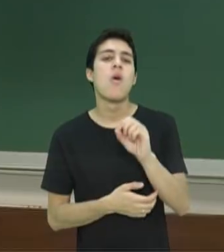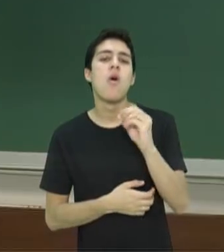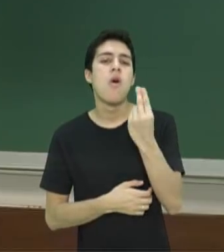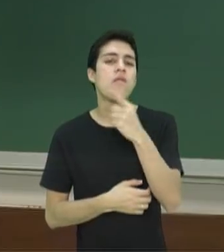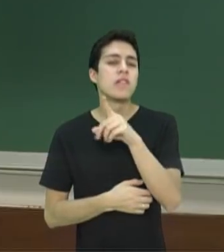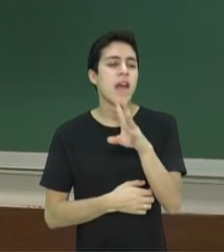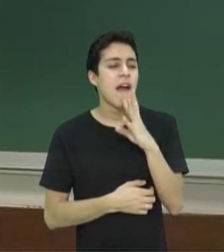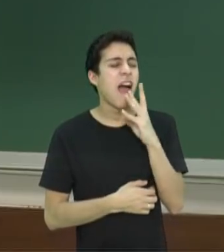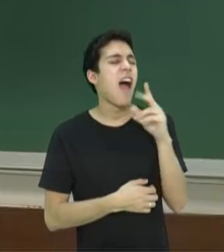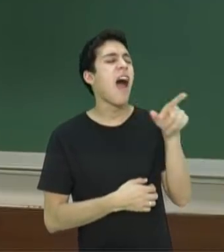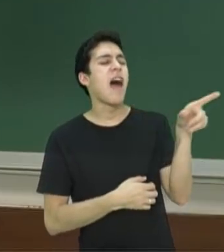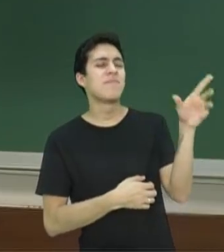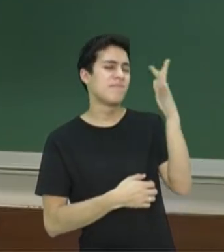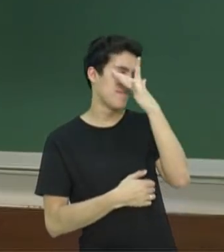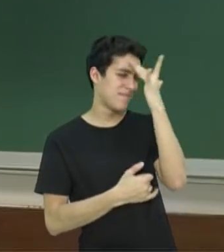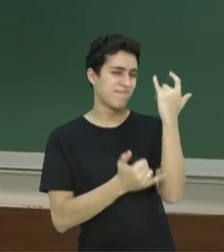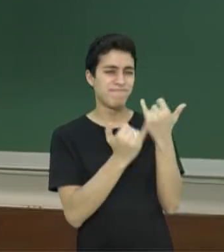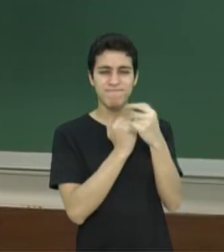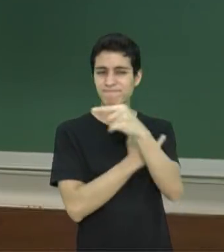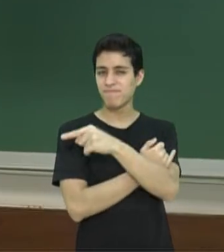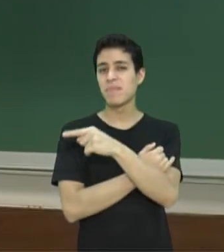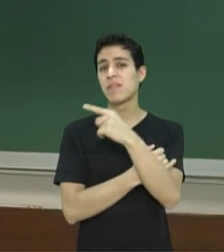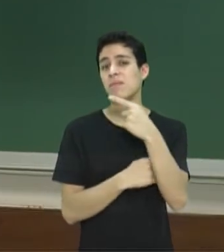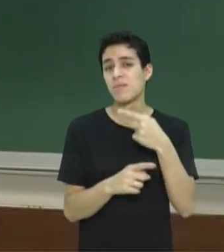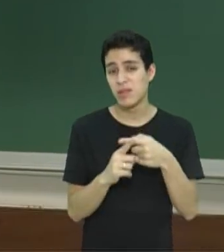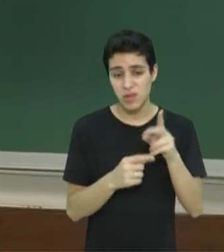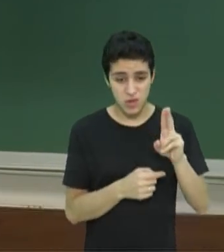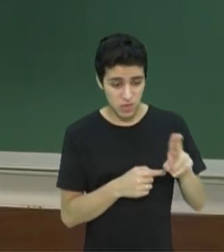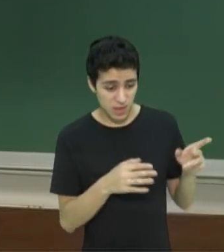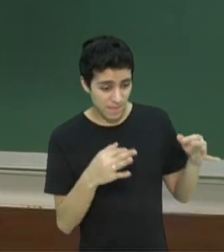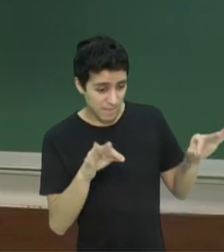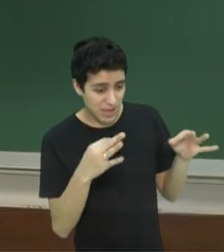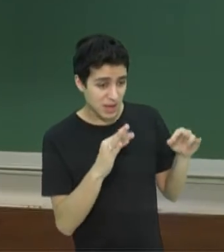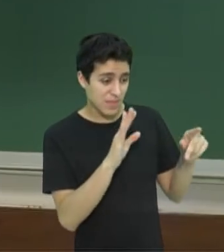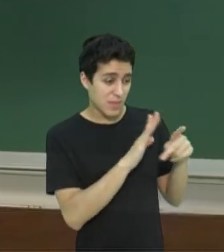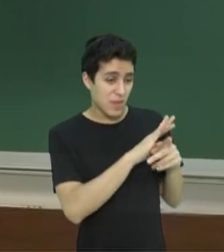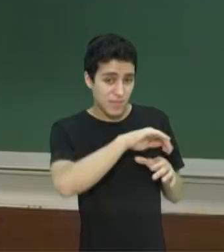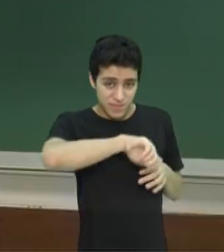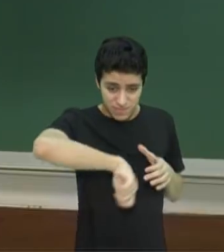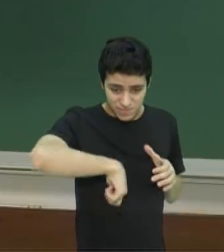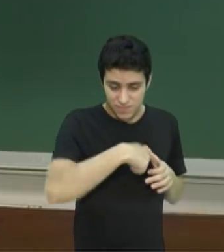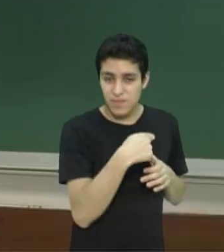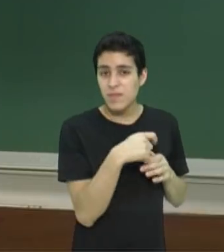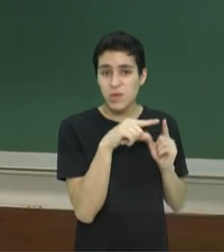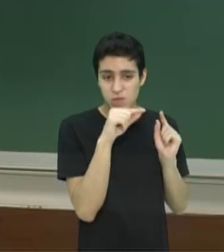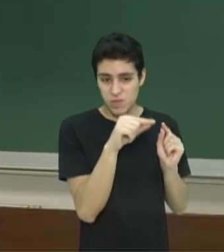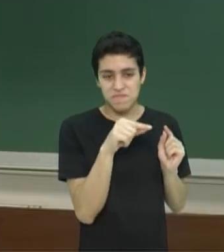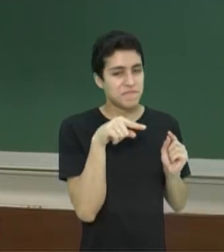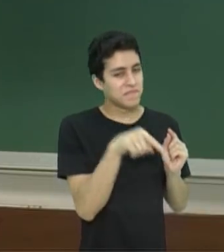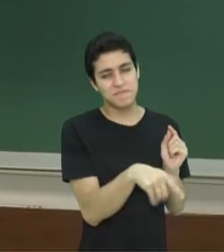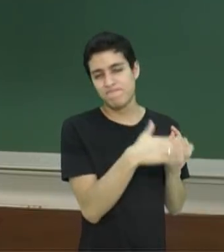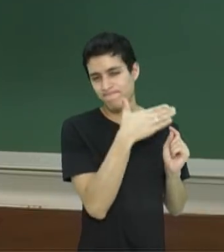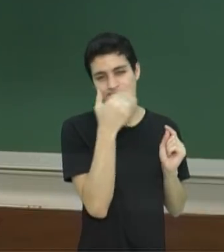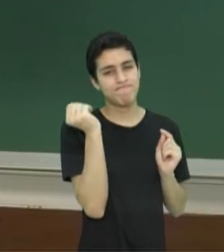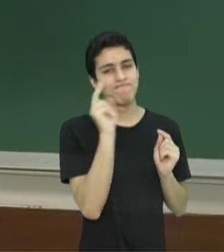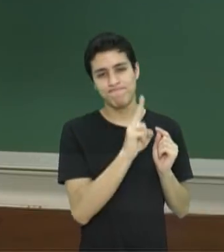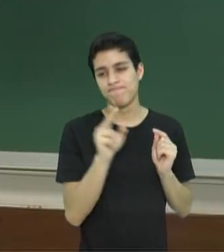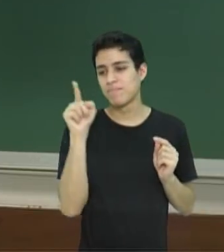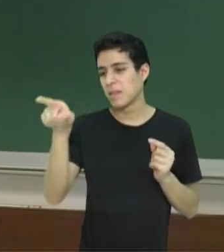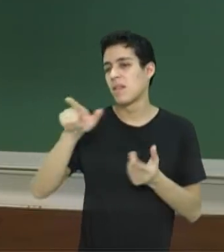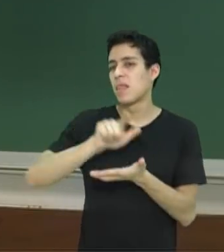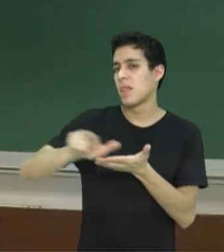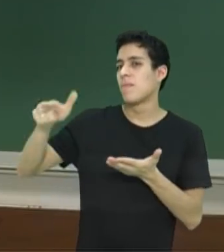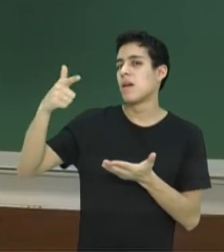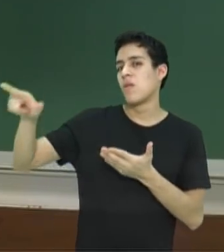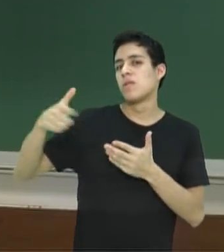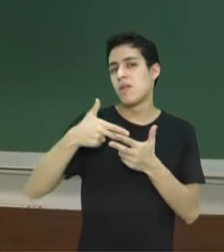pessoa que tenha passado por isso? Quando você utiliza os panos que a mãe usa na cozinha, Geralmente ela não gosta que você utilize isso para